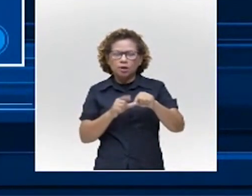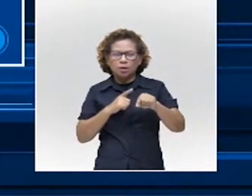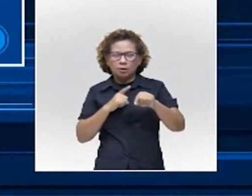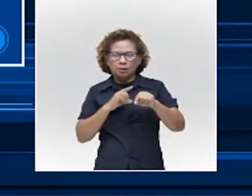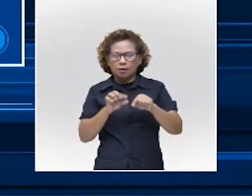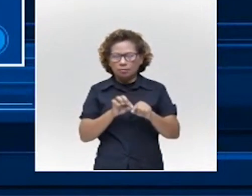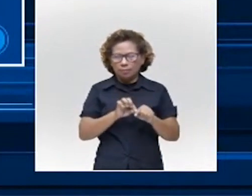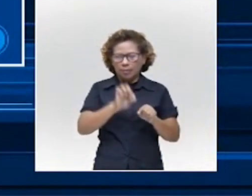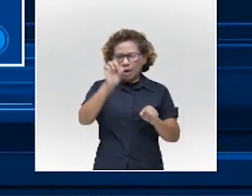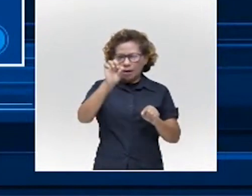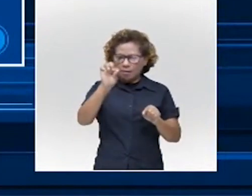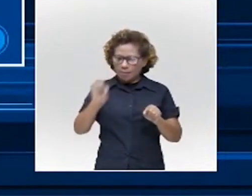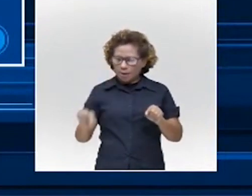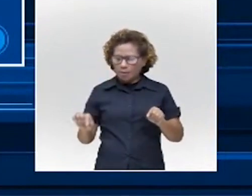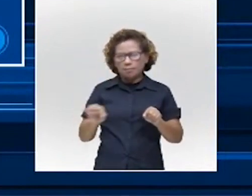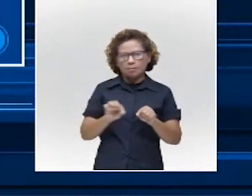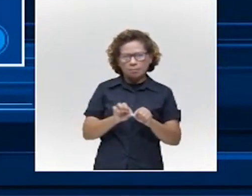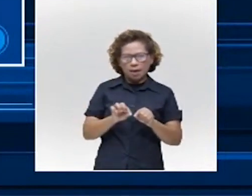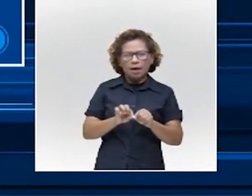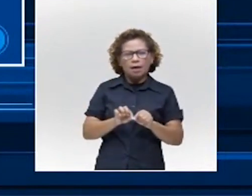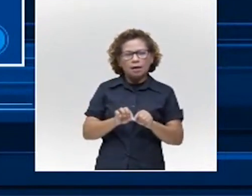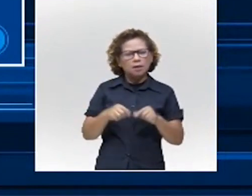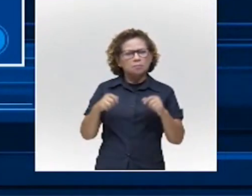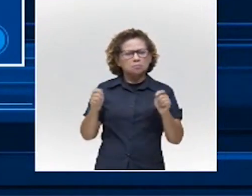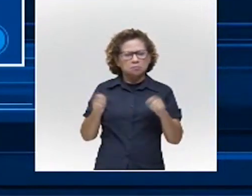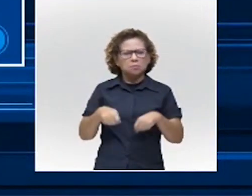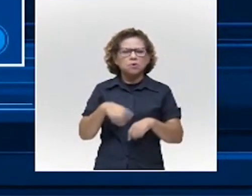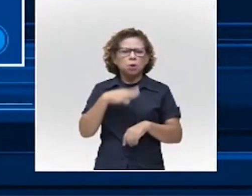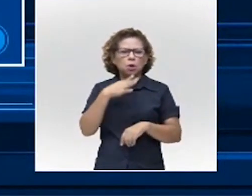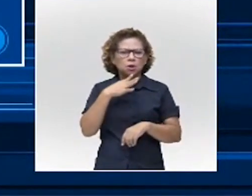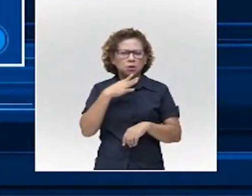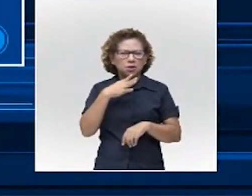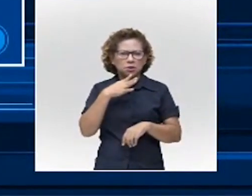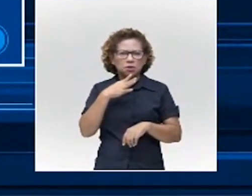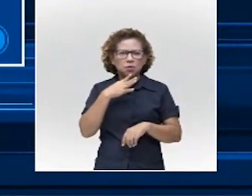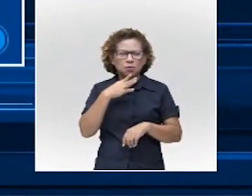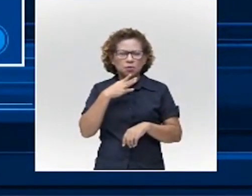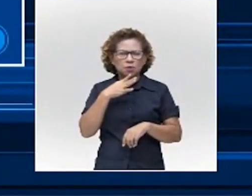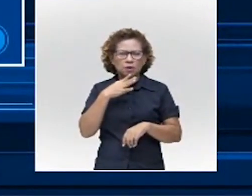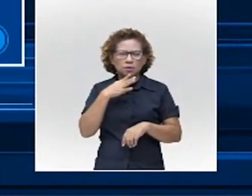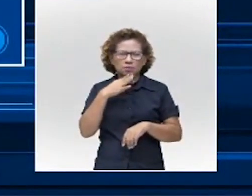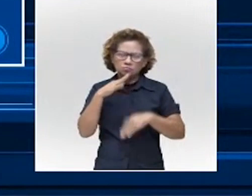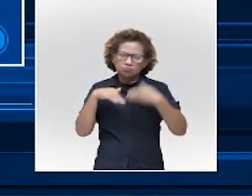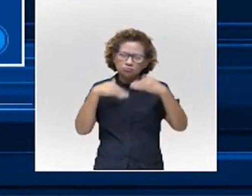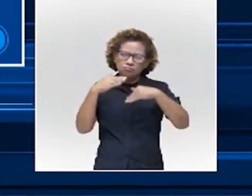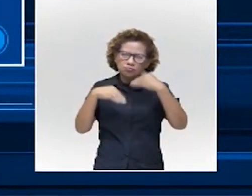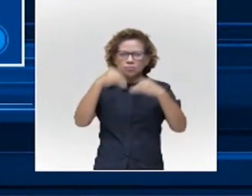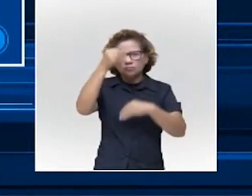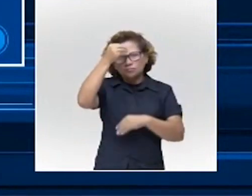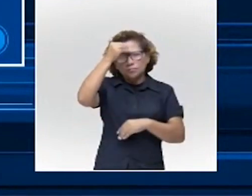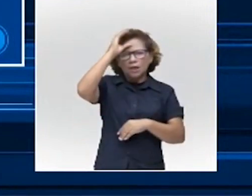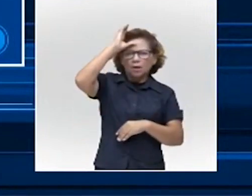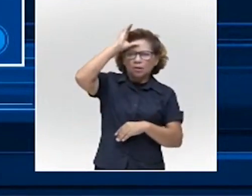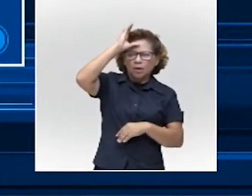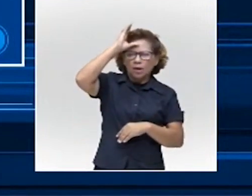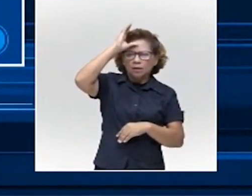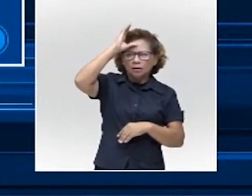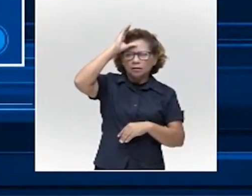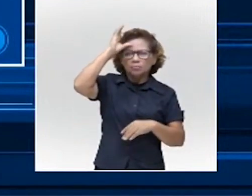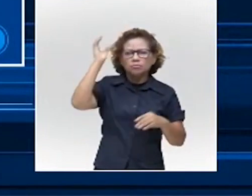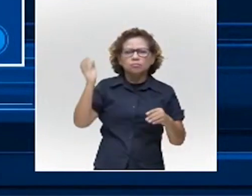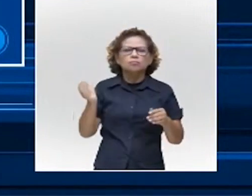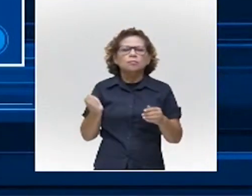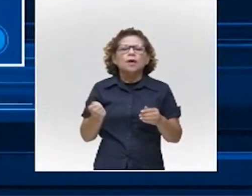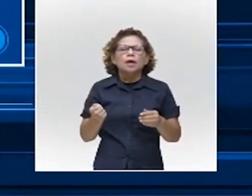podemos utilizar esse conhecimento de Teorema de Pitágoras e aplicá-los, tá? Para, de repente,